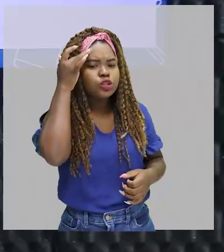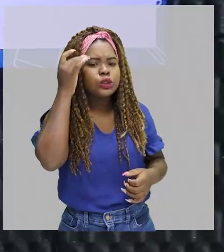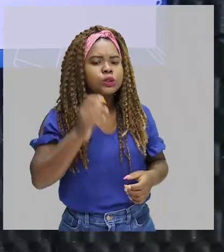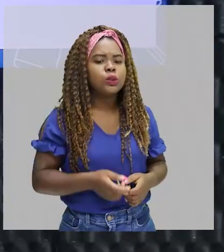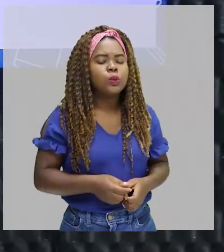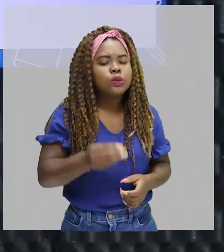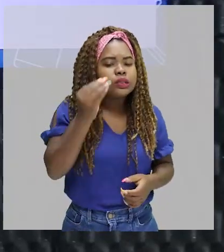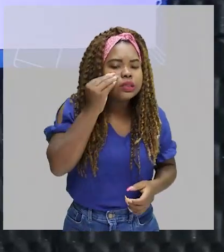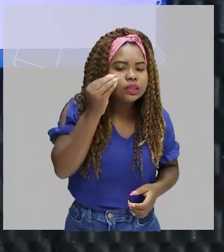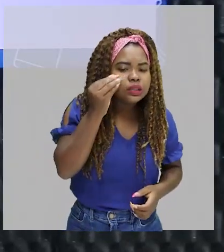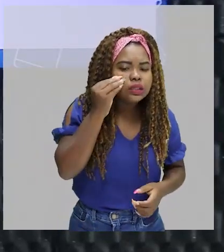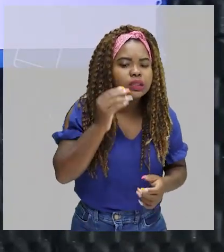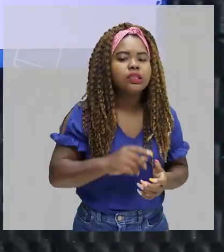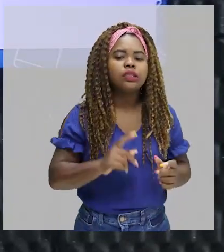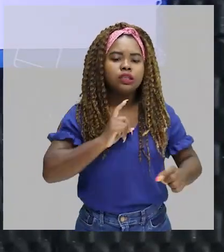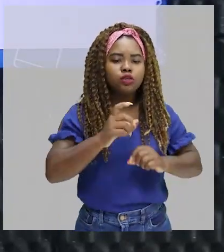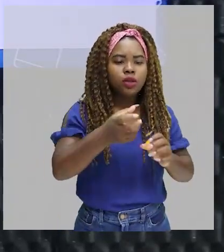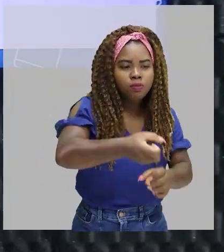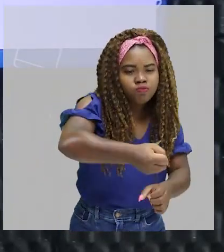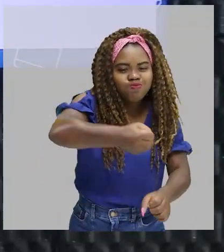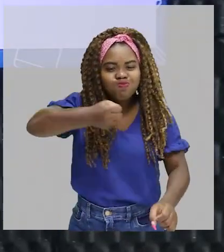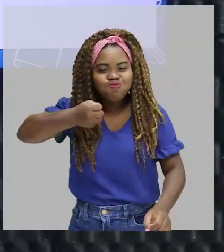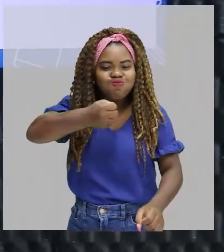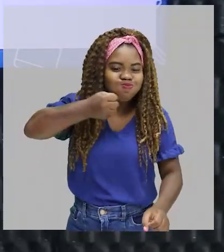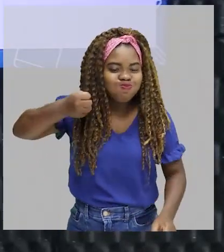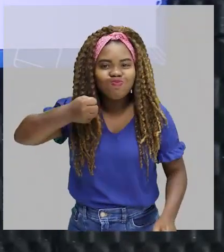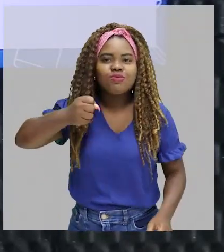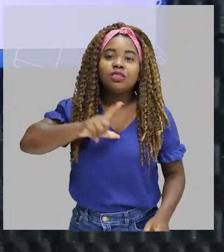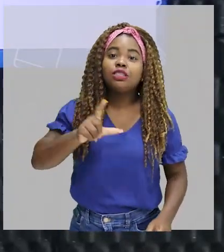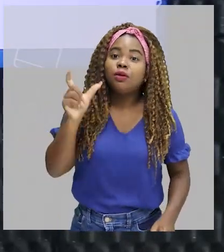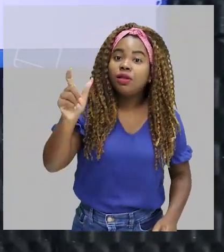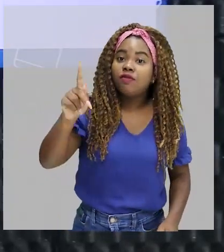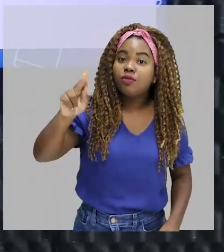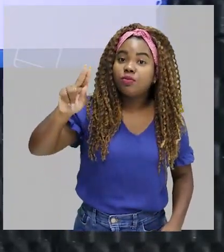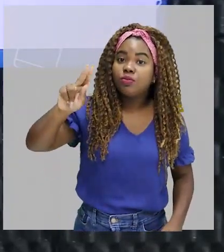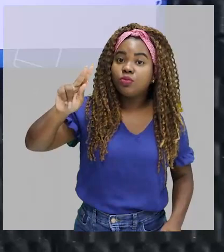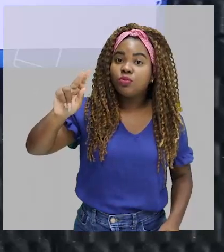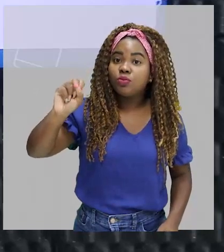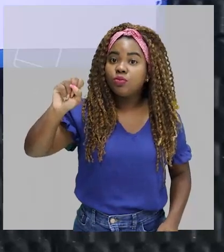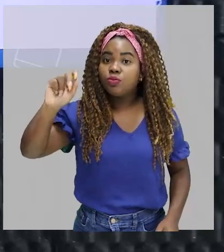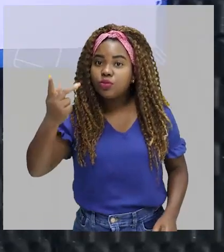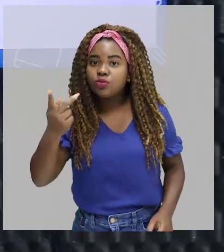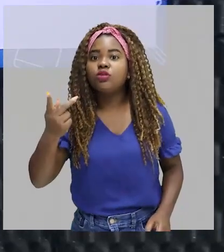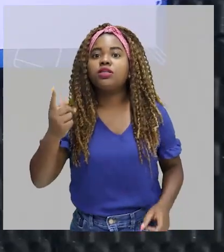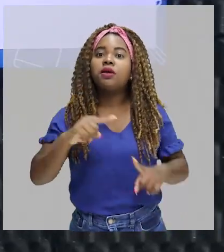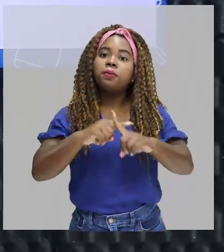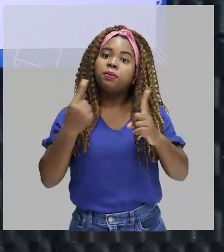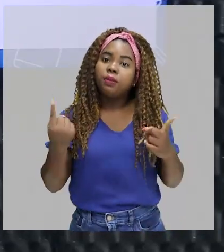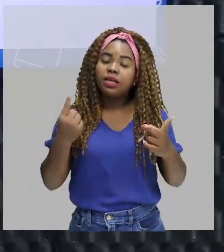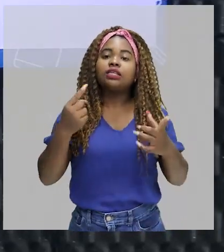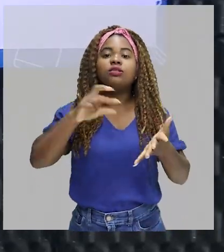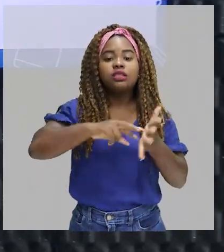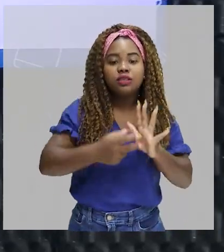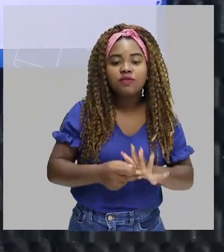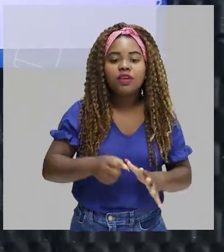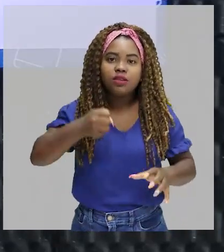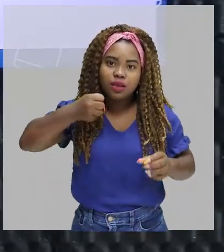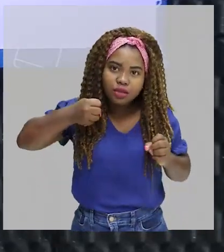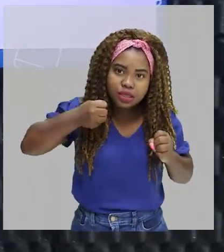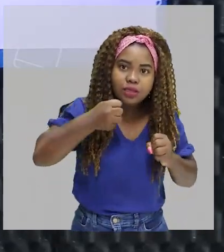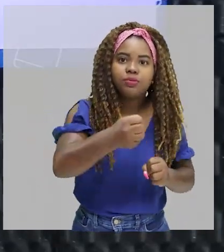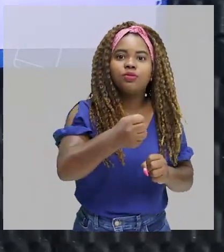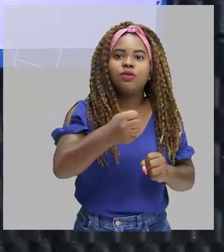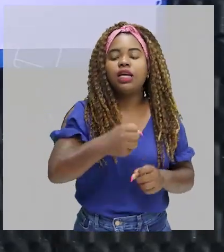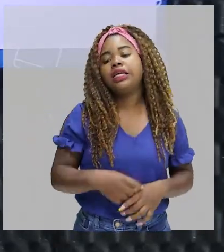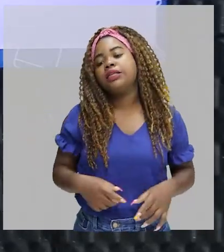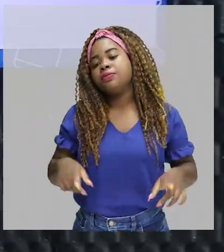puxar a porta, quando, na verdade, ela deveria empurrá-la, tá bom? Mesmo caso da palavra pull.